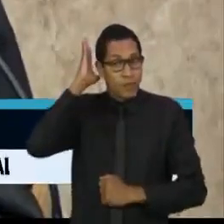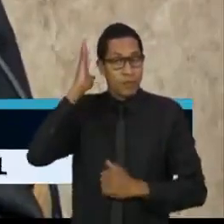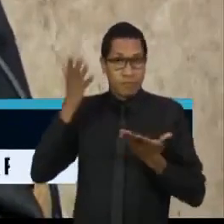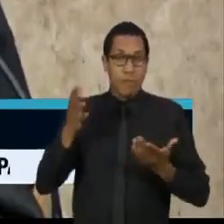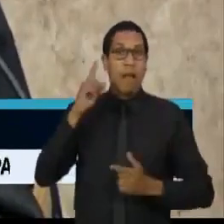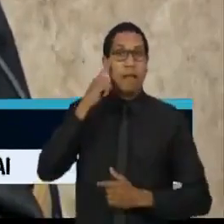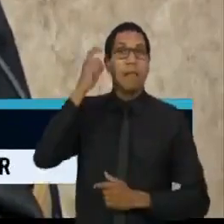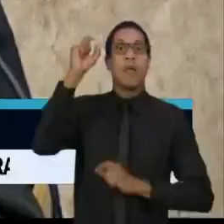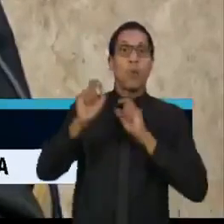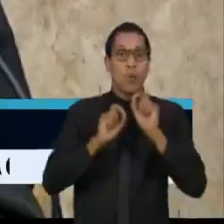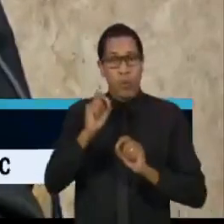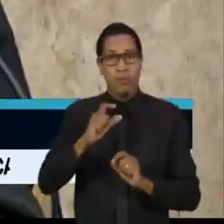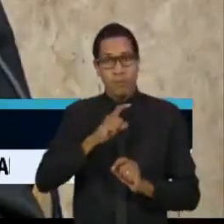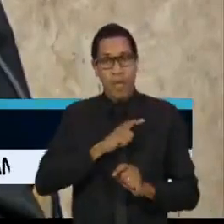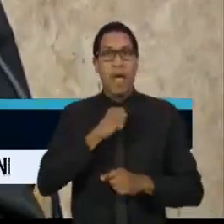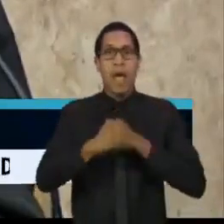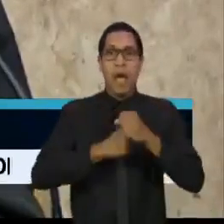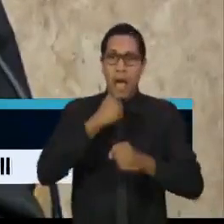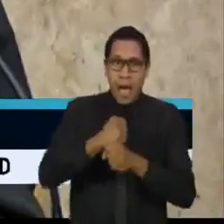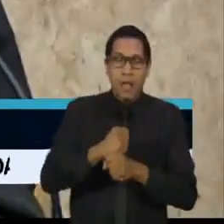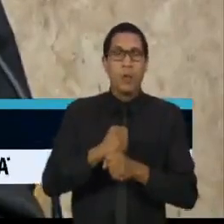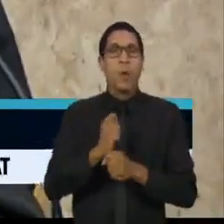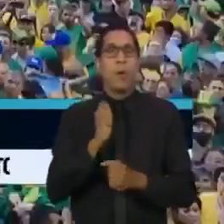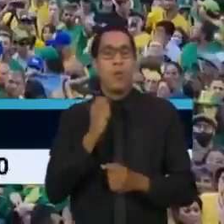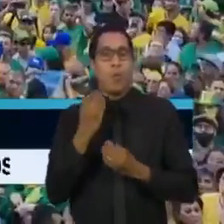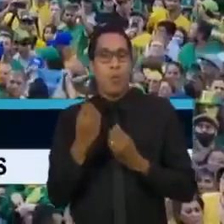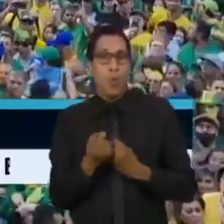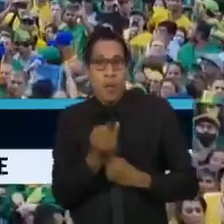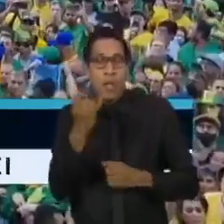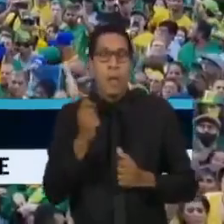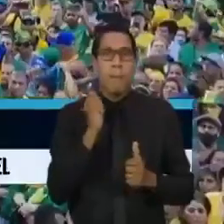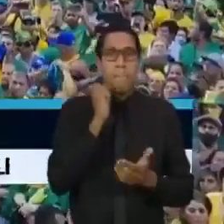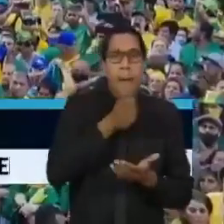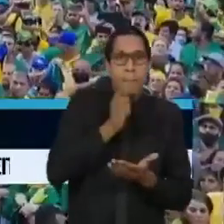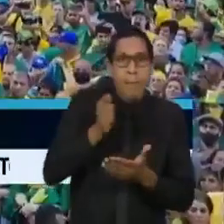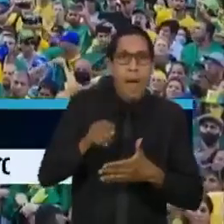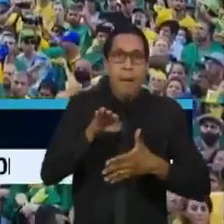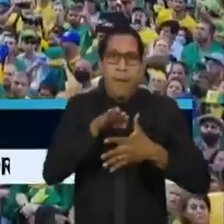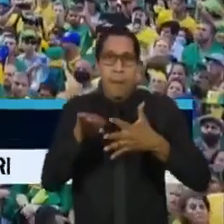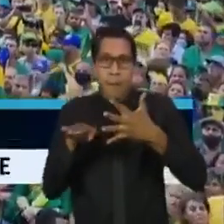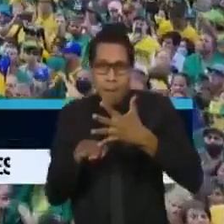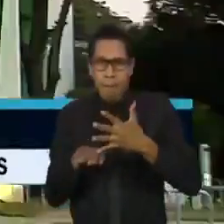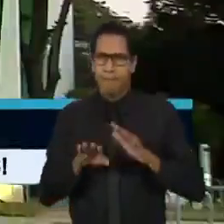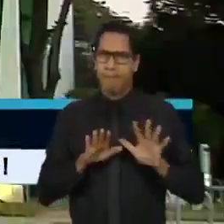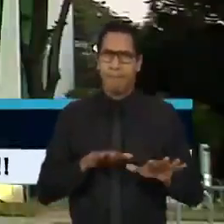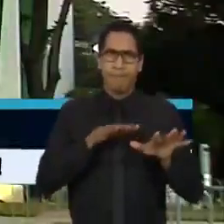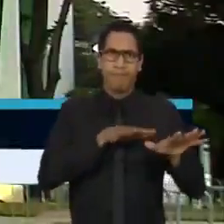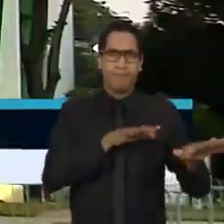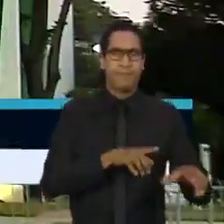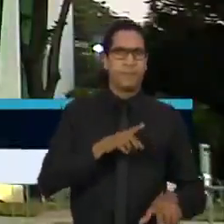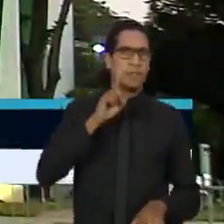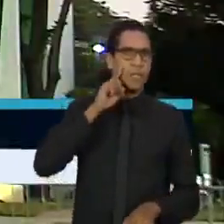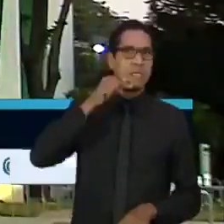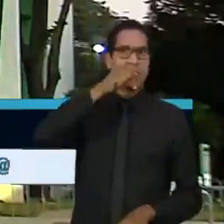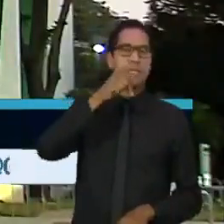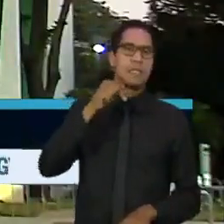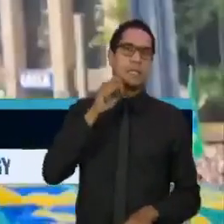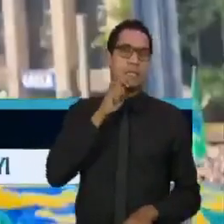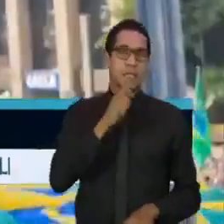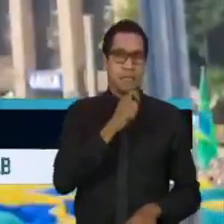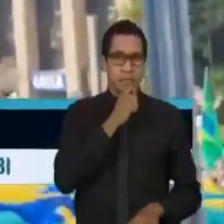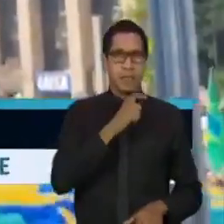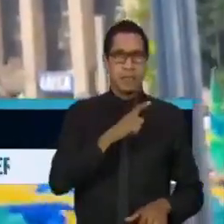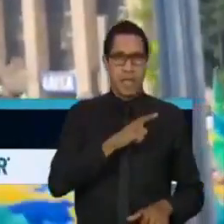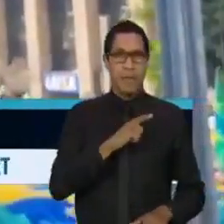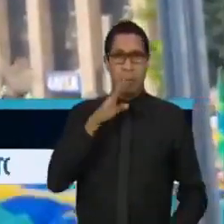era estabelecer um limite anual para o pagamento dos precatórios. Mas as manifestações de 7 de setembro, em que o Supremo foi o alvo